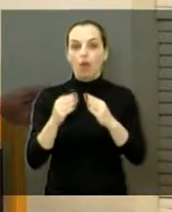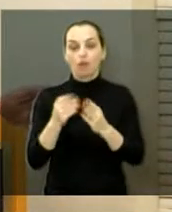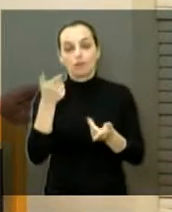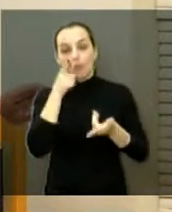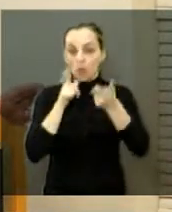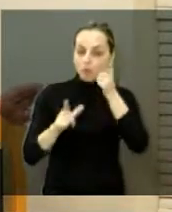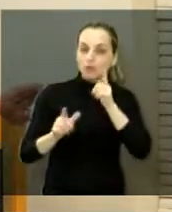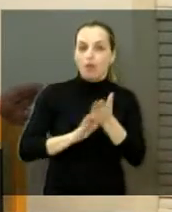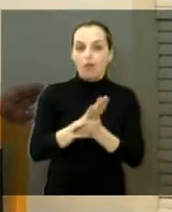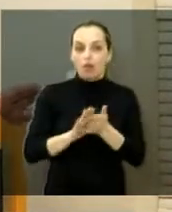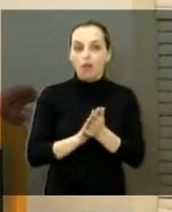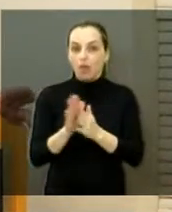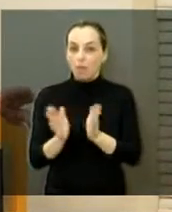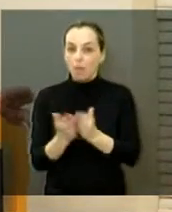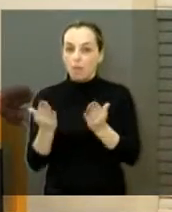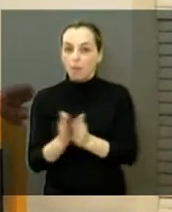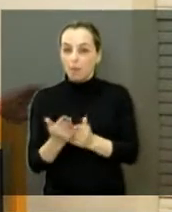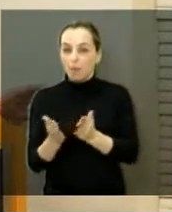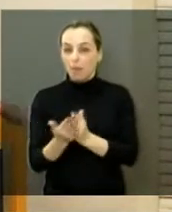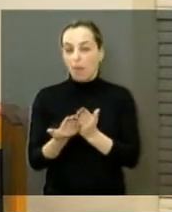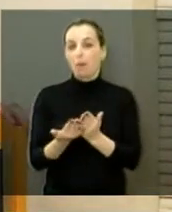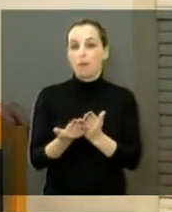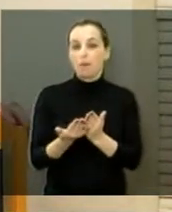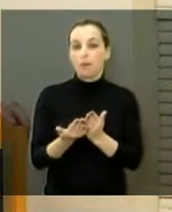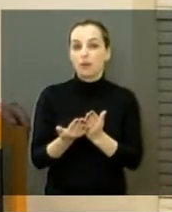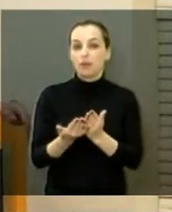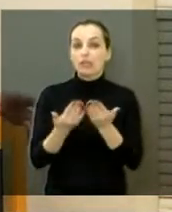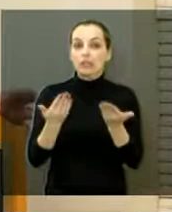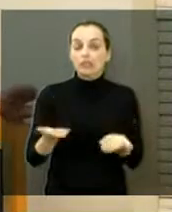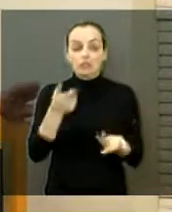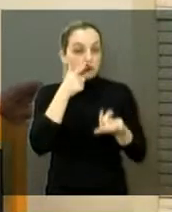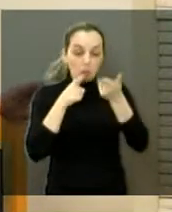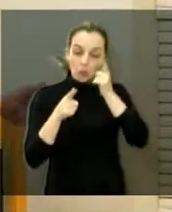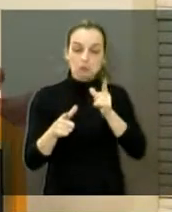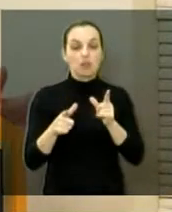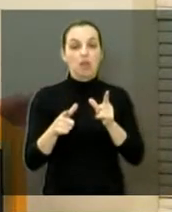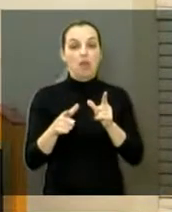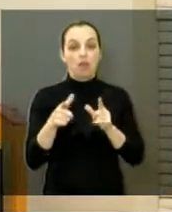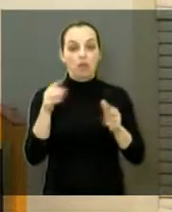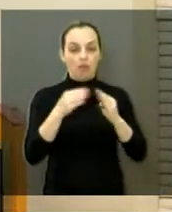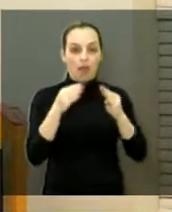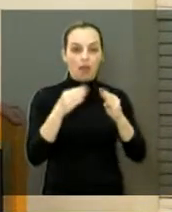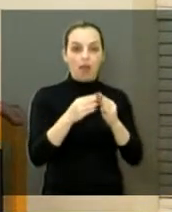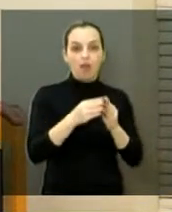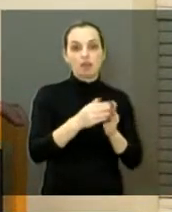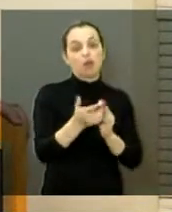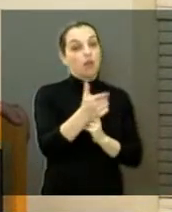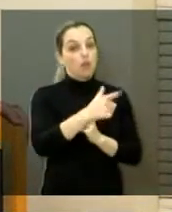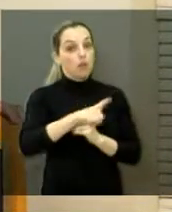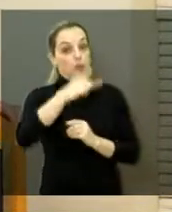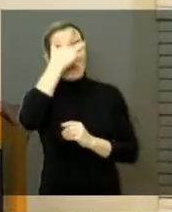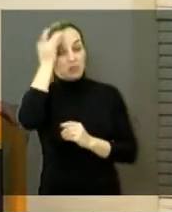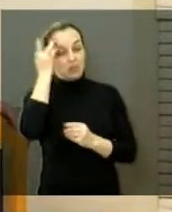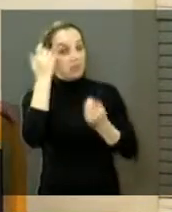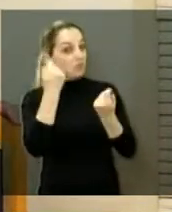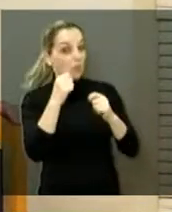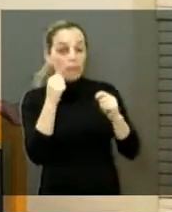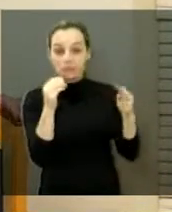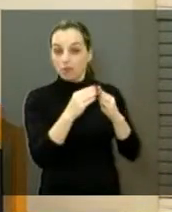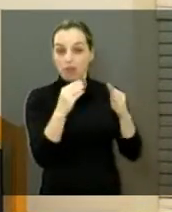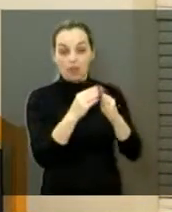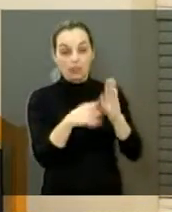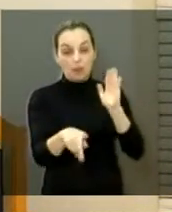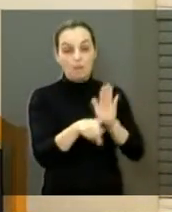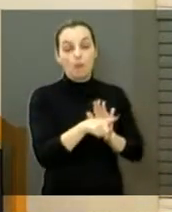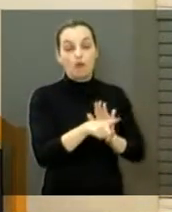vulnerabilidade social, dificuldade social mesmo, e não consegue ser contemplado, e pessoas lá com situações que não precisam da casa, né?